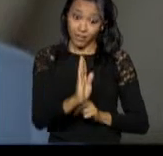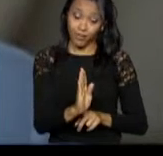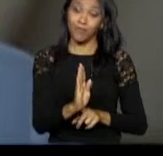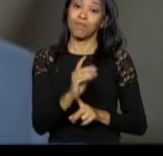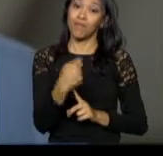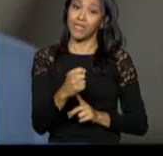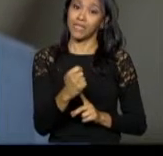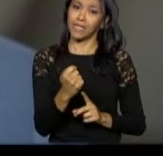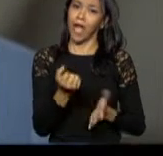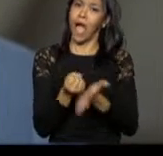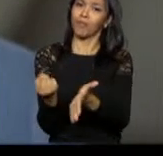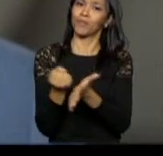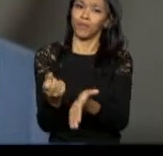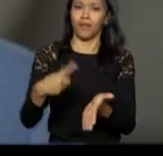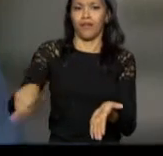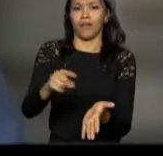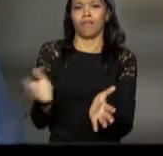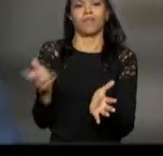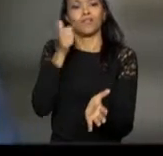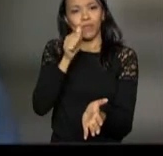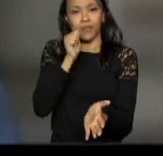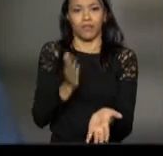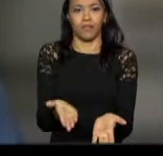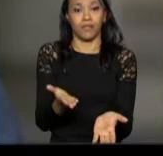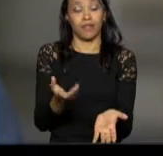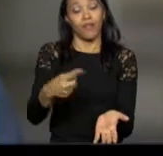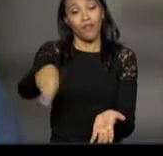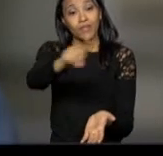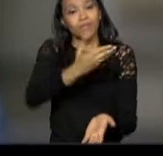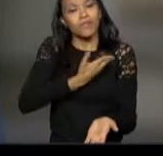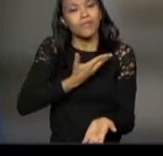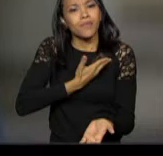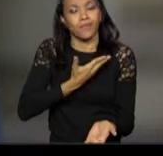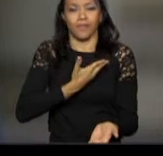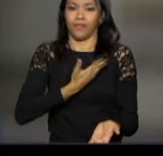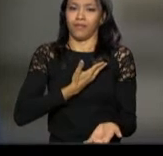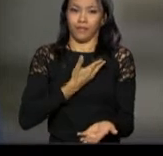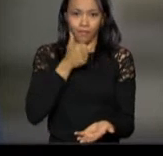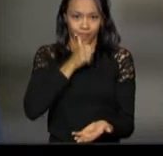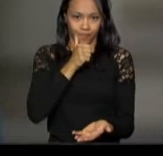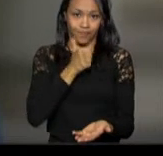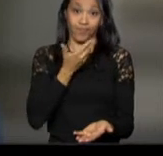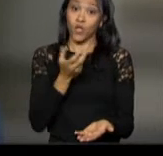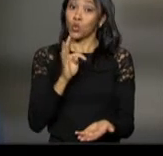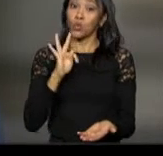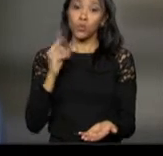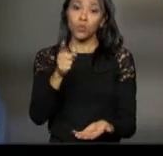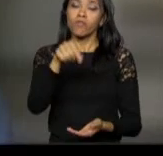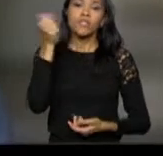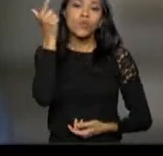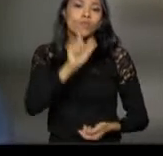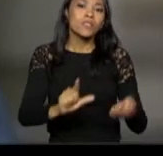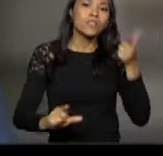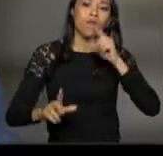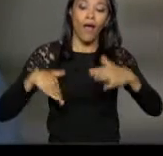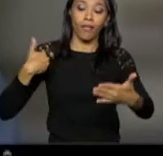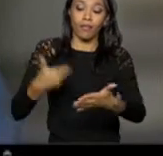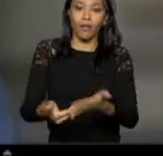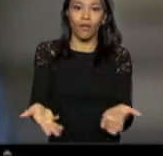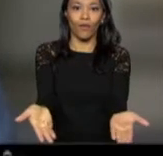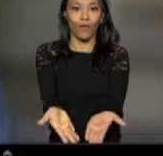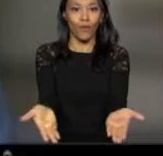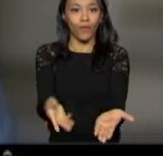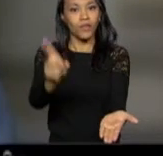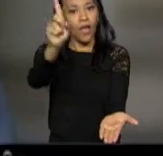mais força às suas mulheres. Minhas queridas amigas, tudo que vocês conseguiram até hoje